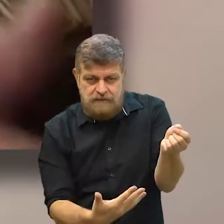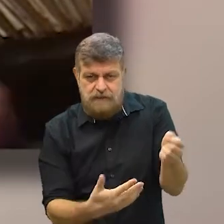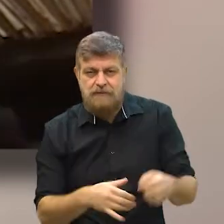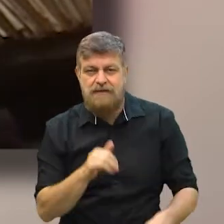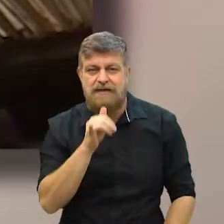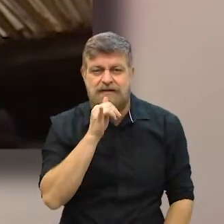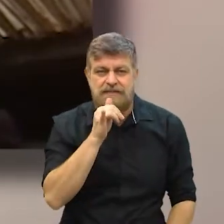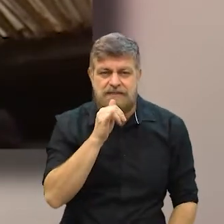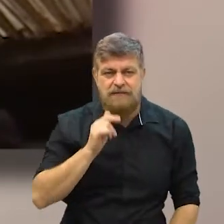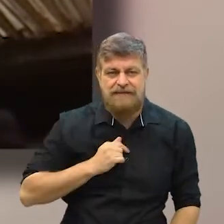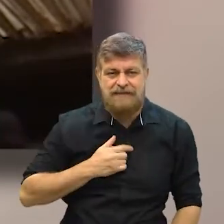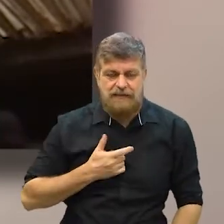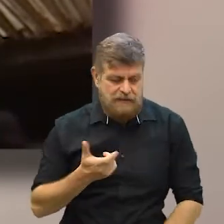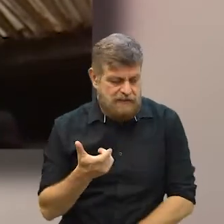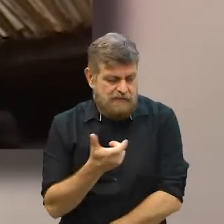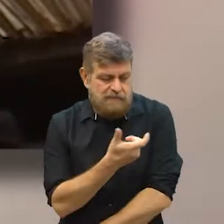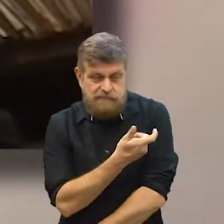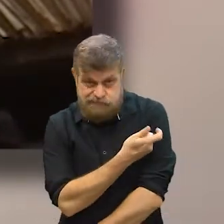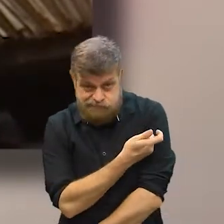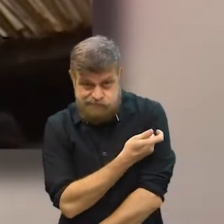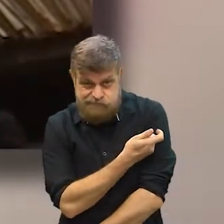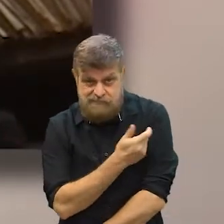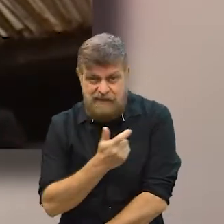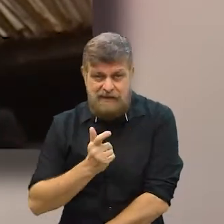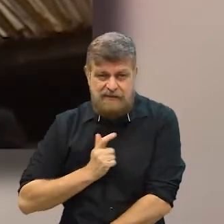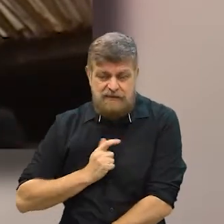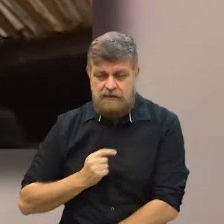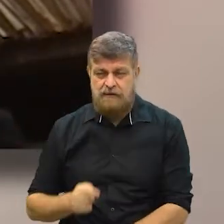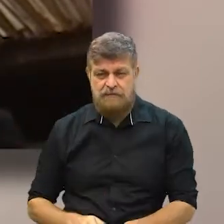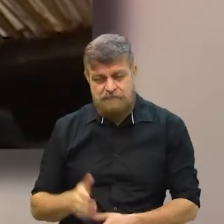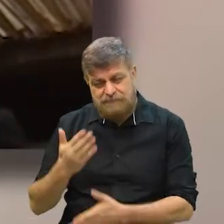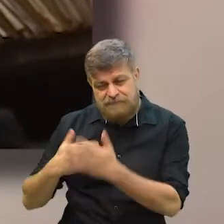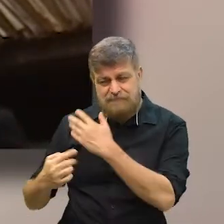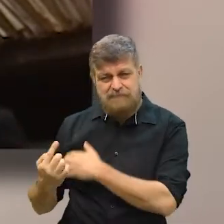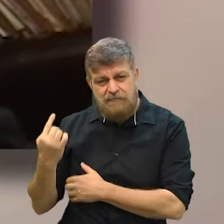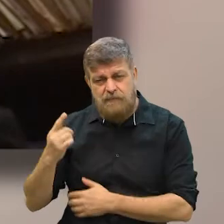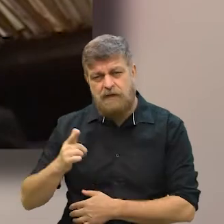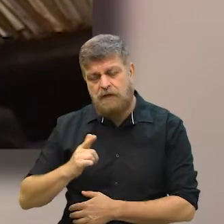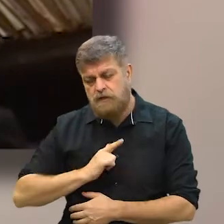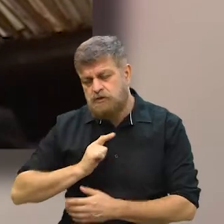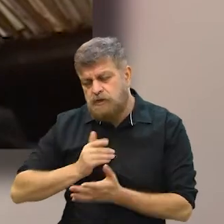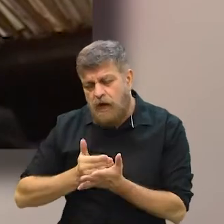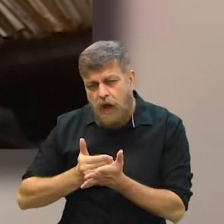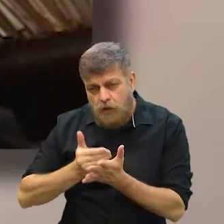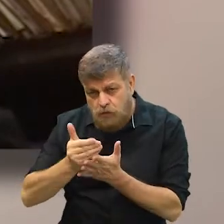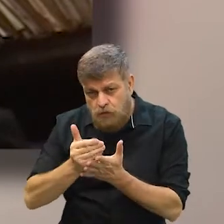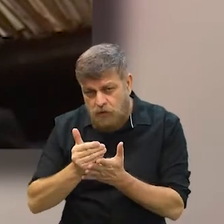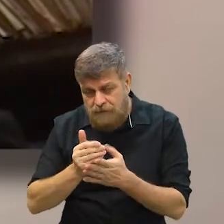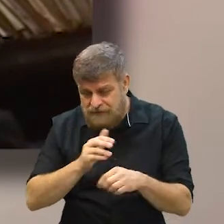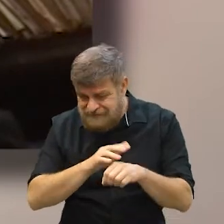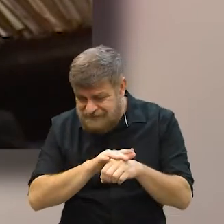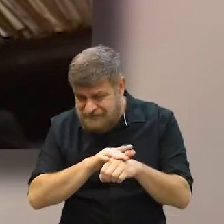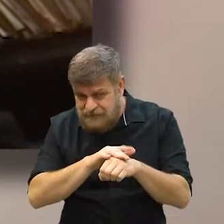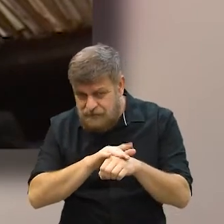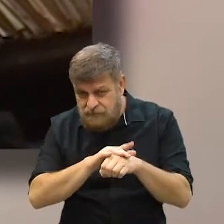através, por exemplo, de agulhas, seringas. Nós tínhamos, no início da